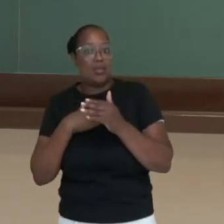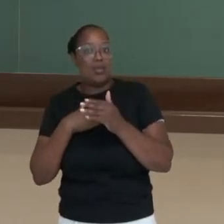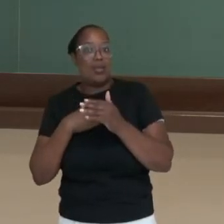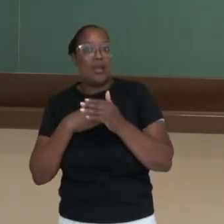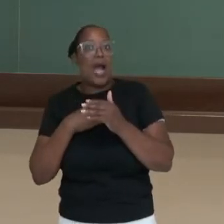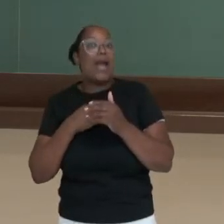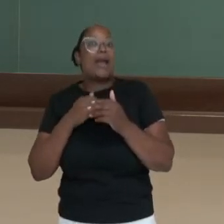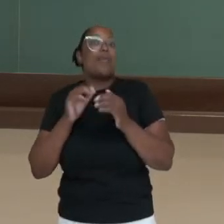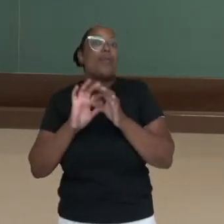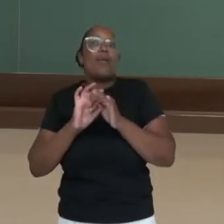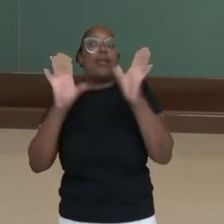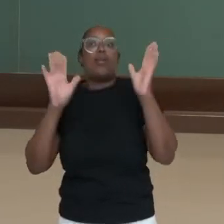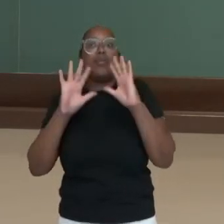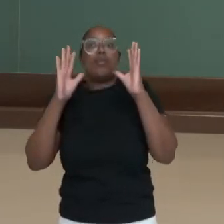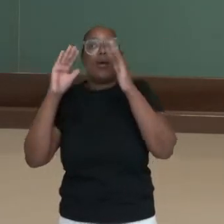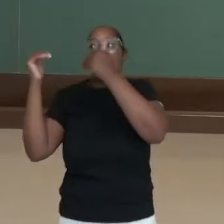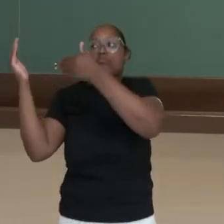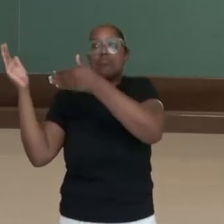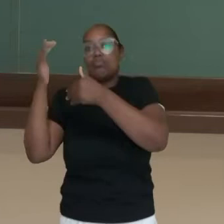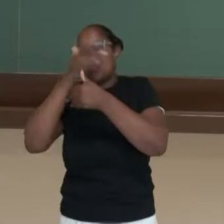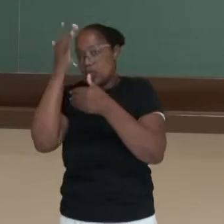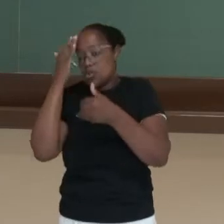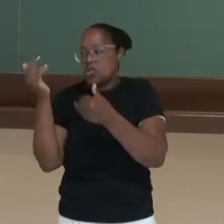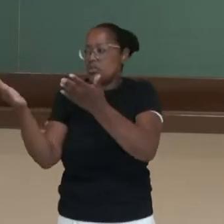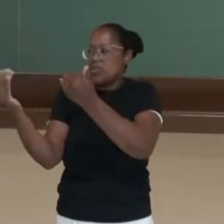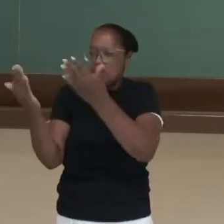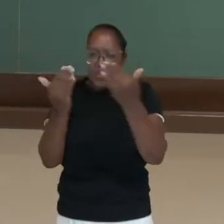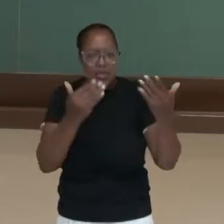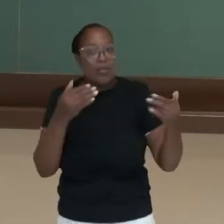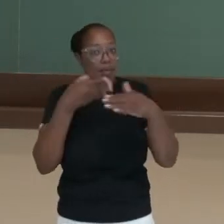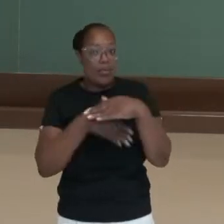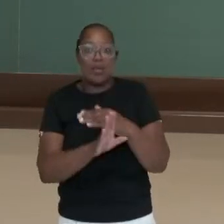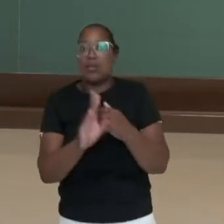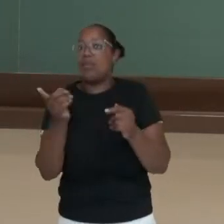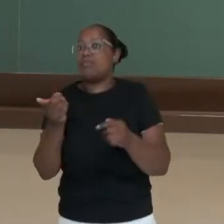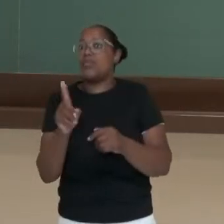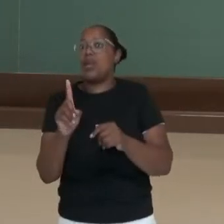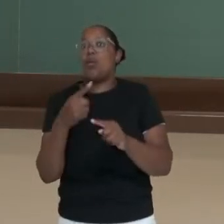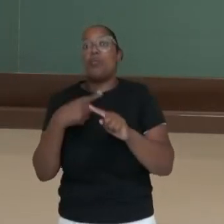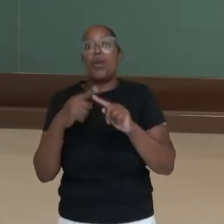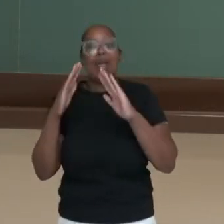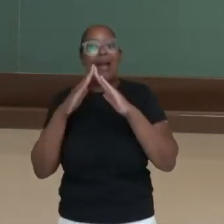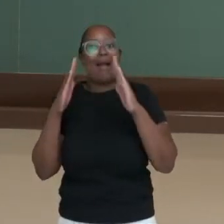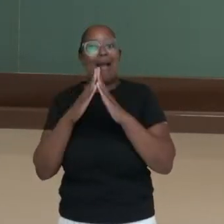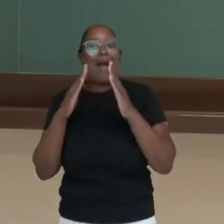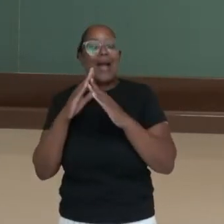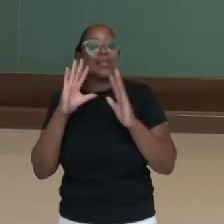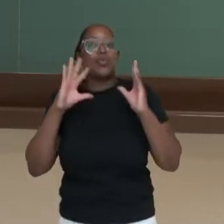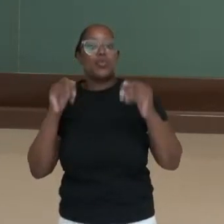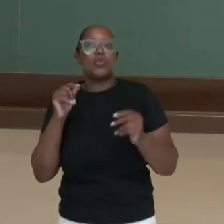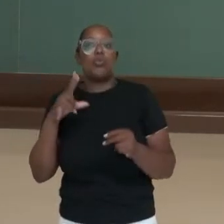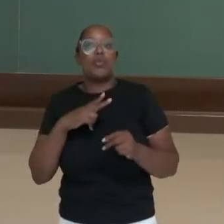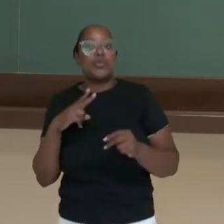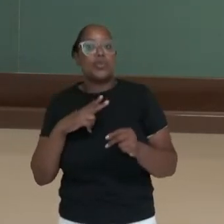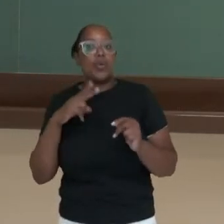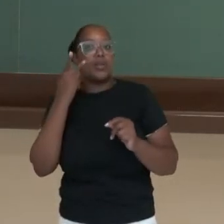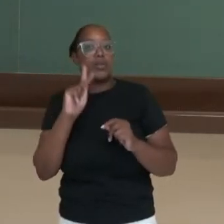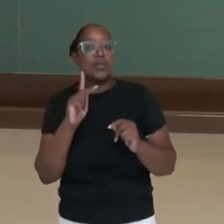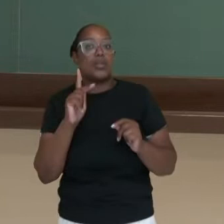eu vou agir de uma maneira, deixar a minha intimidade, né? Ali eu vou viver o que é íntimo, o que é próprio meu.